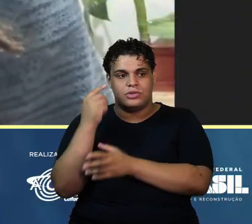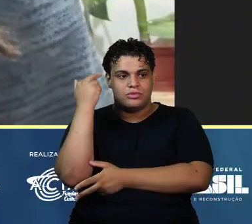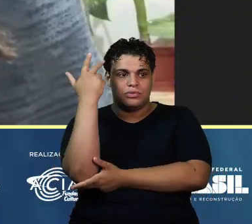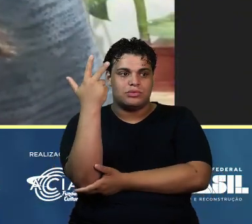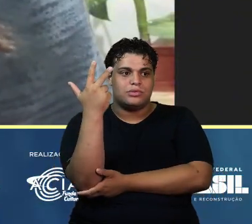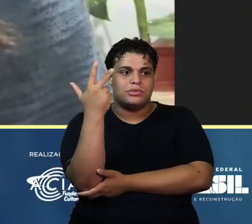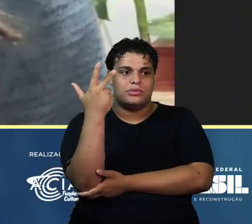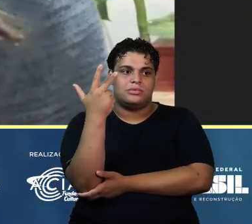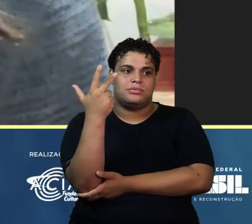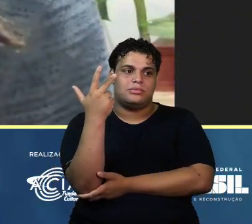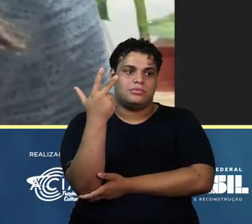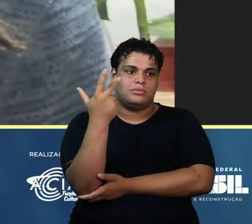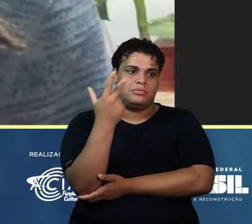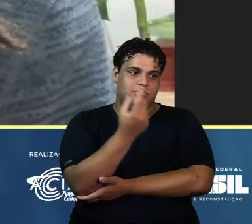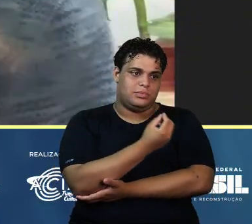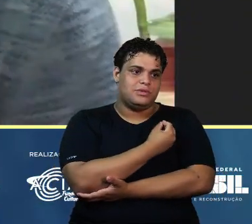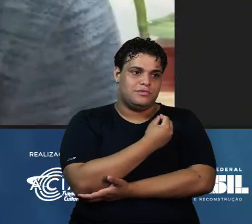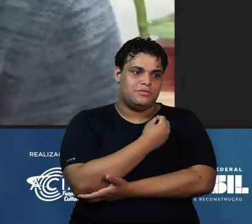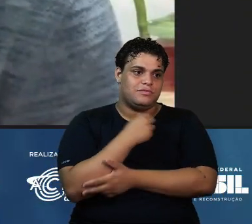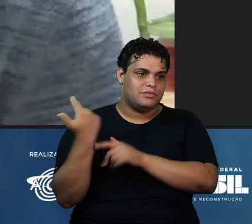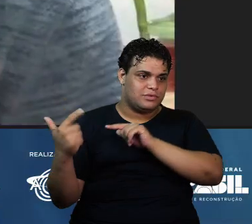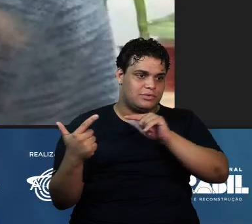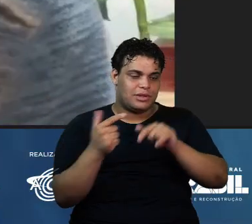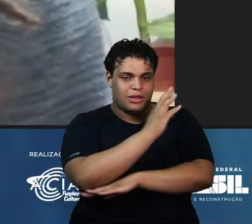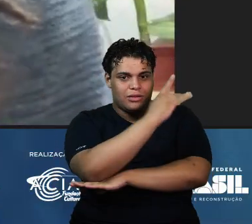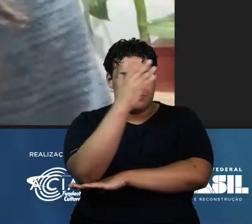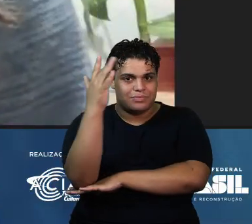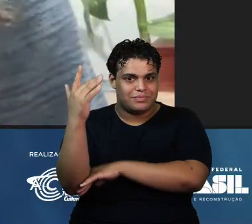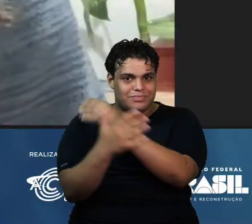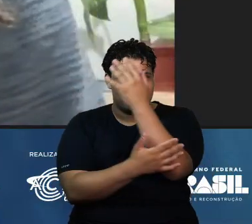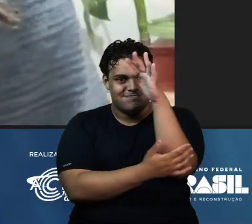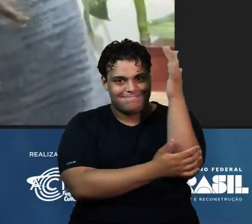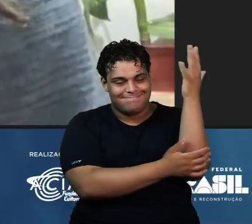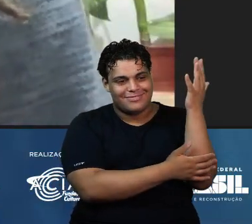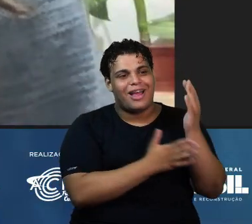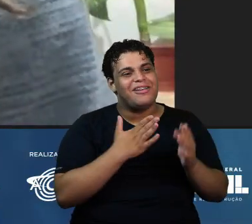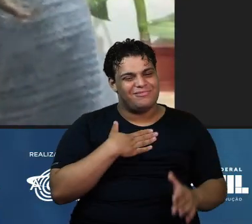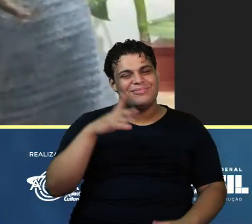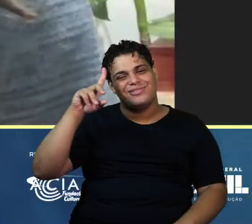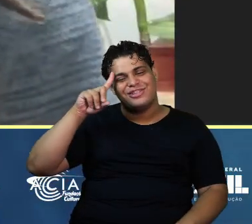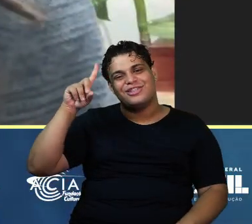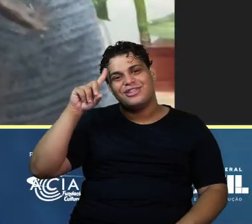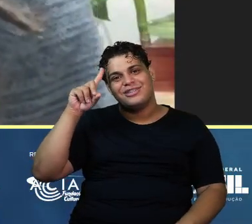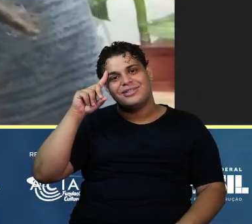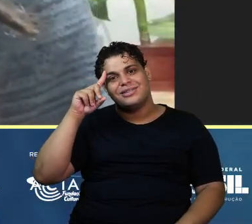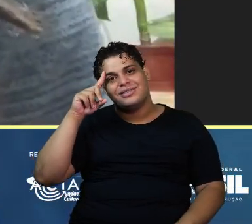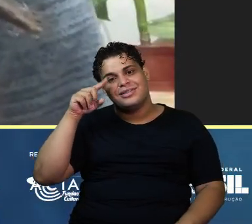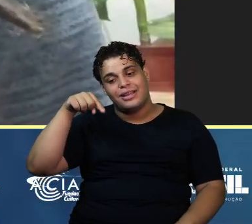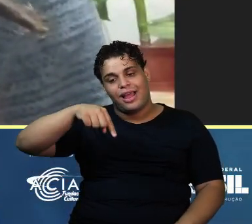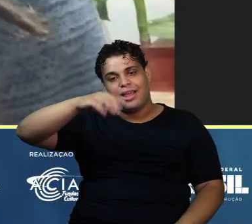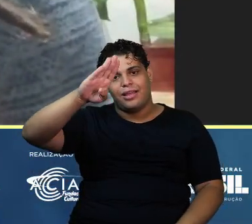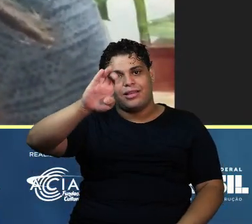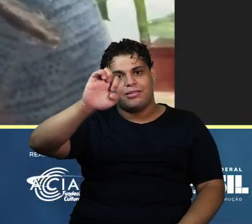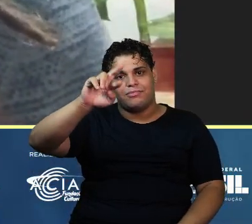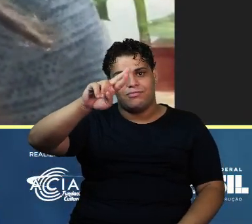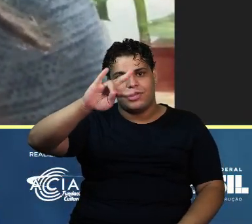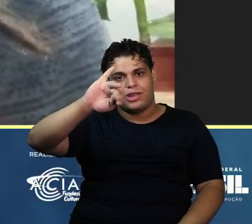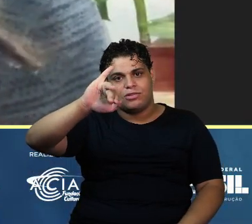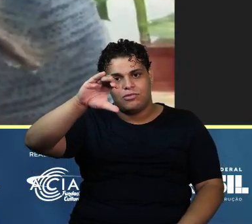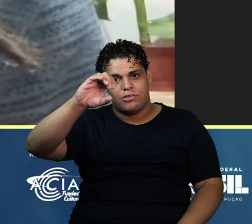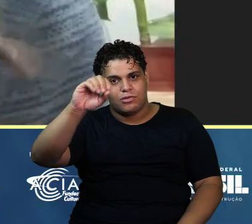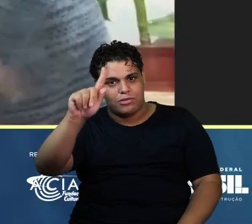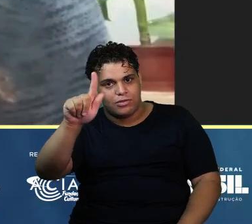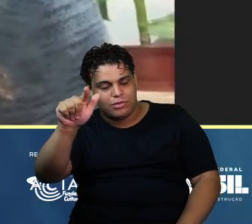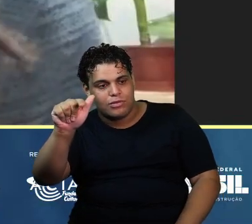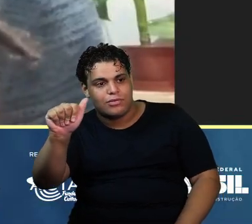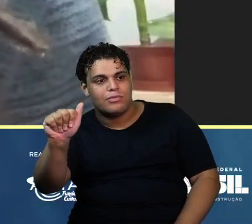natureza, né? Sim, Então, verdade. esse é o meu dia a dia, né? A cidade de Bertioga, ela